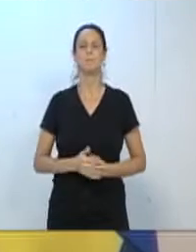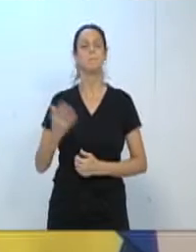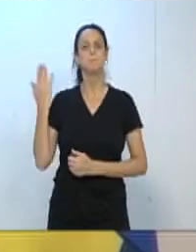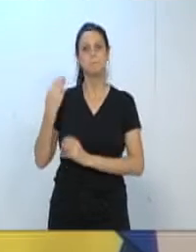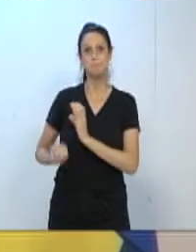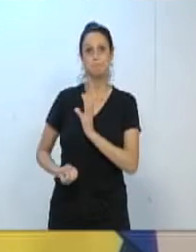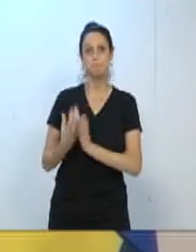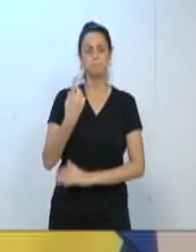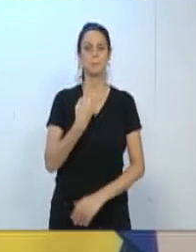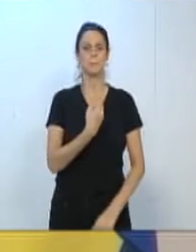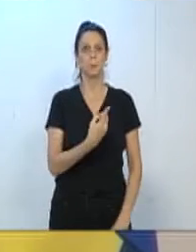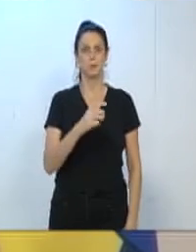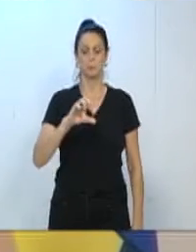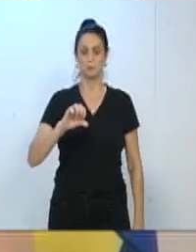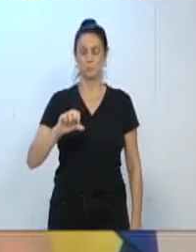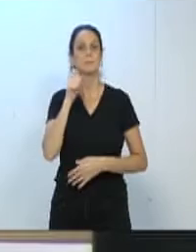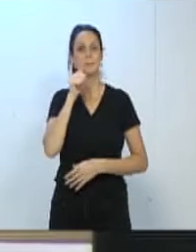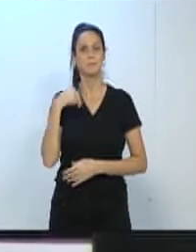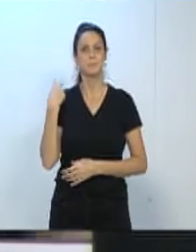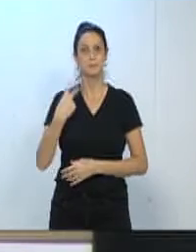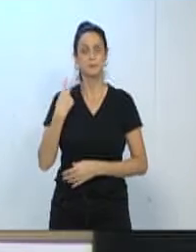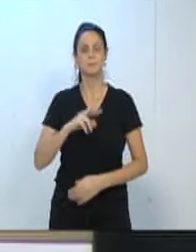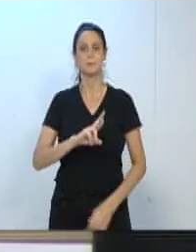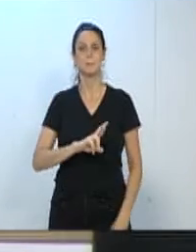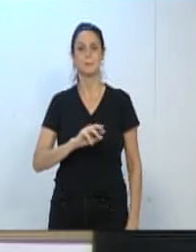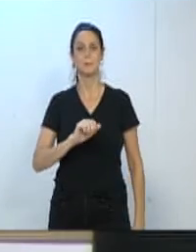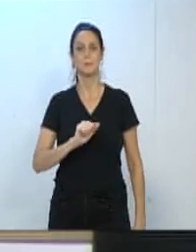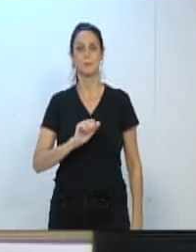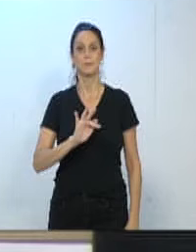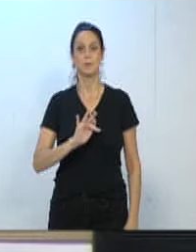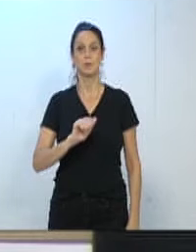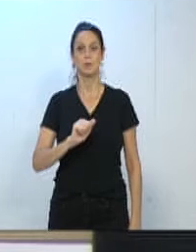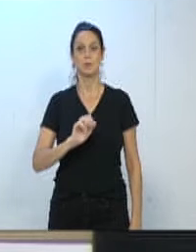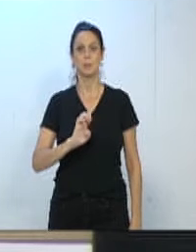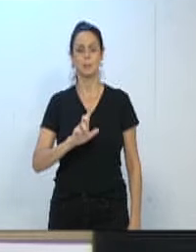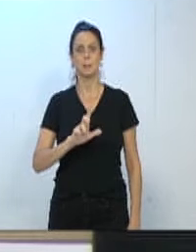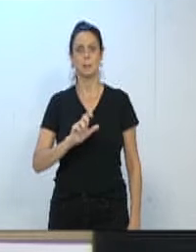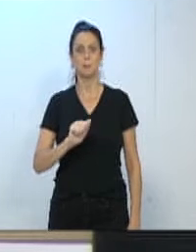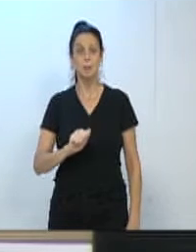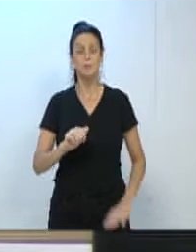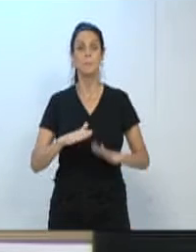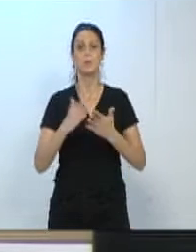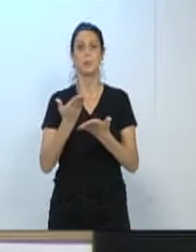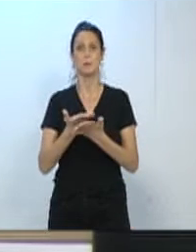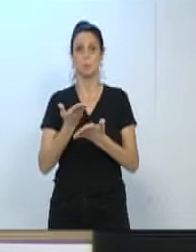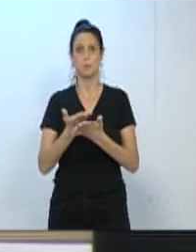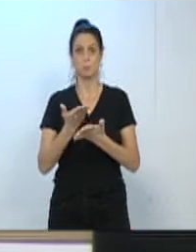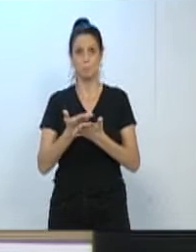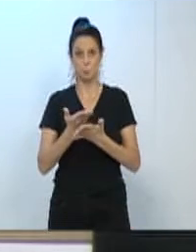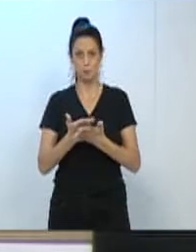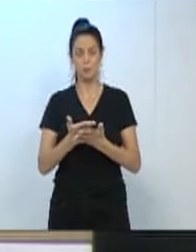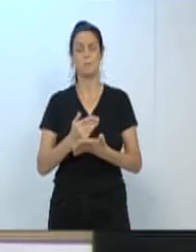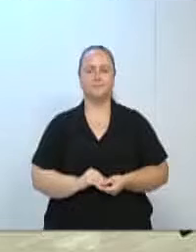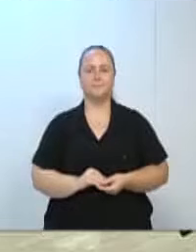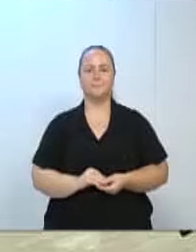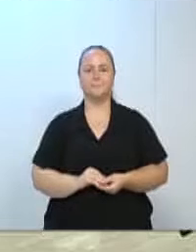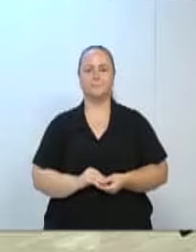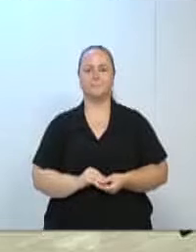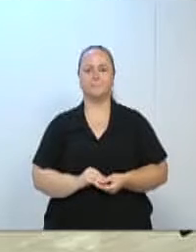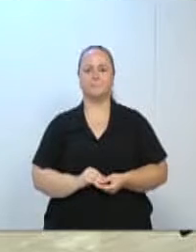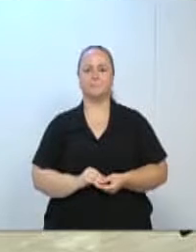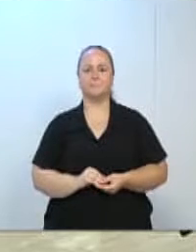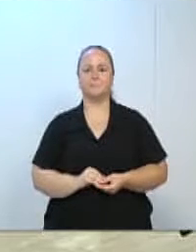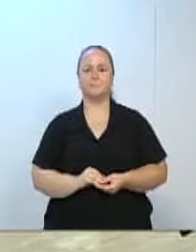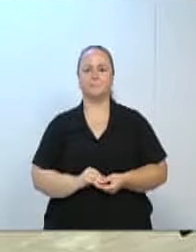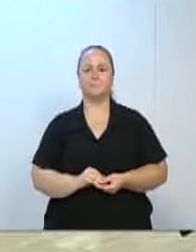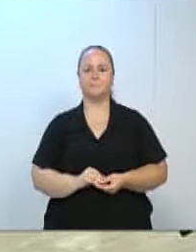a sessão um assuntos variados lembraram do trágico acidente do caminhão do vídeo o Batalhão de Infantaria e